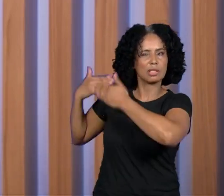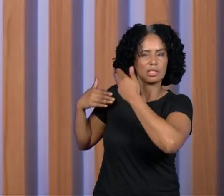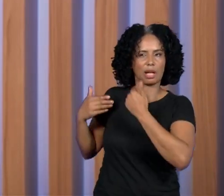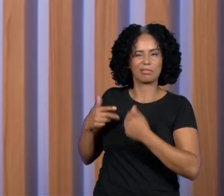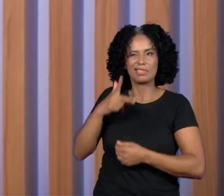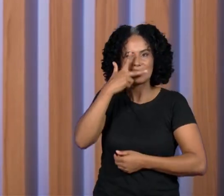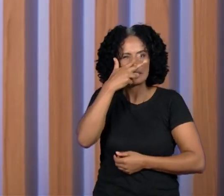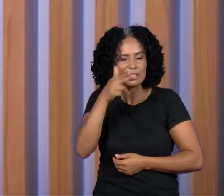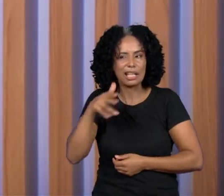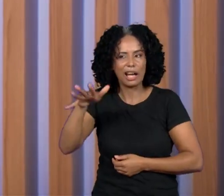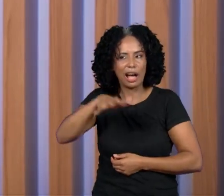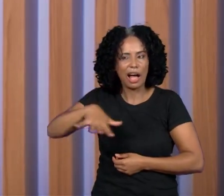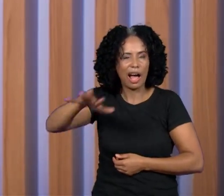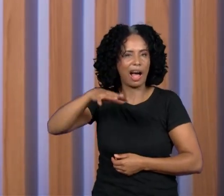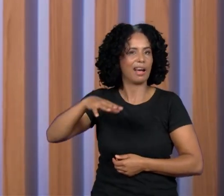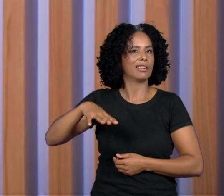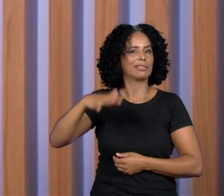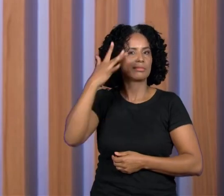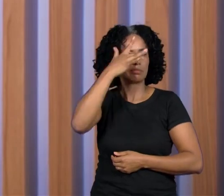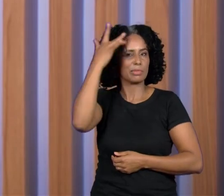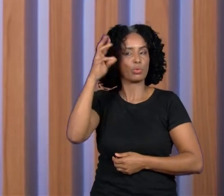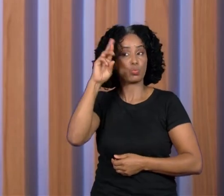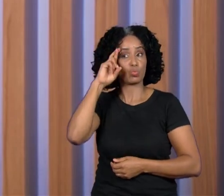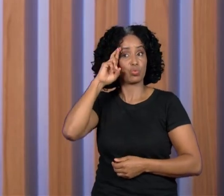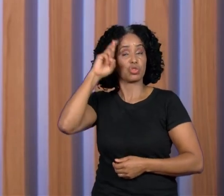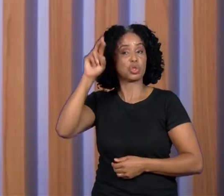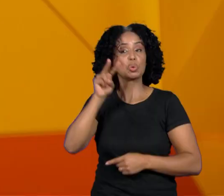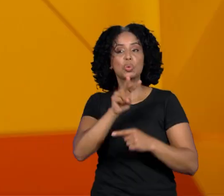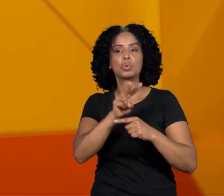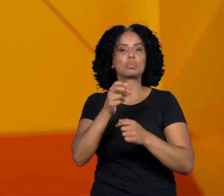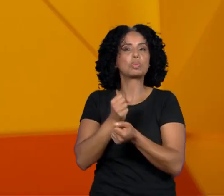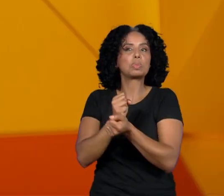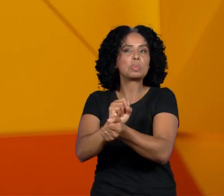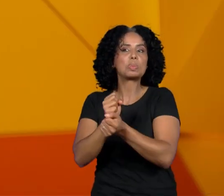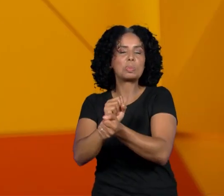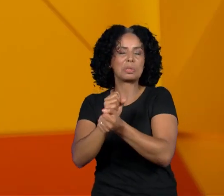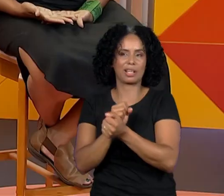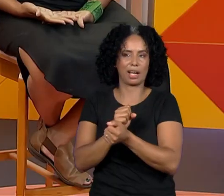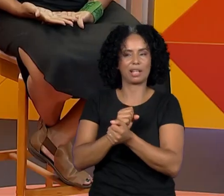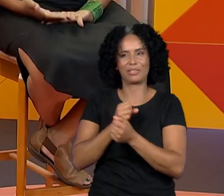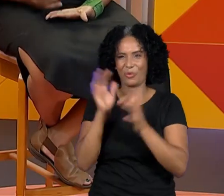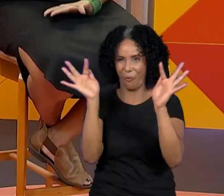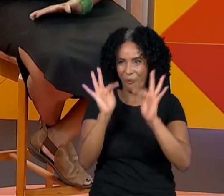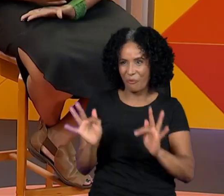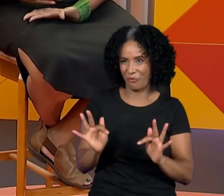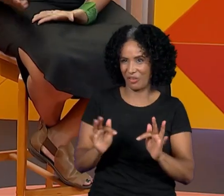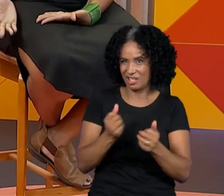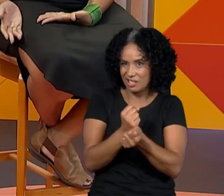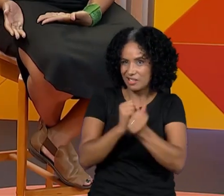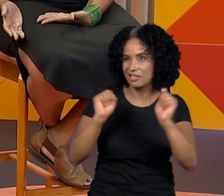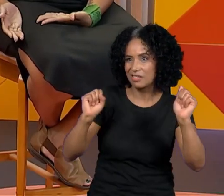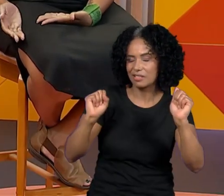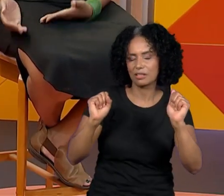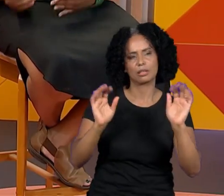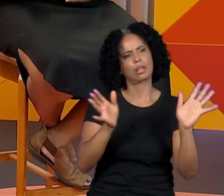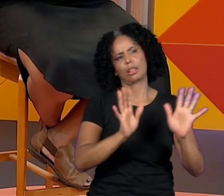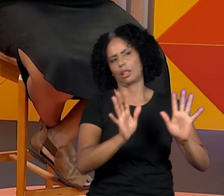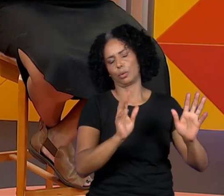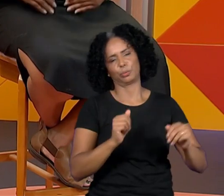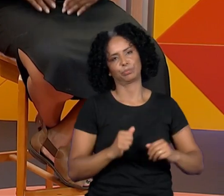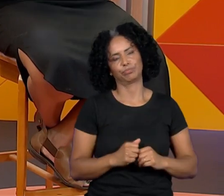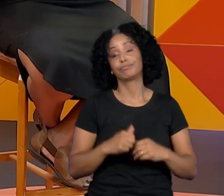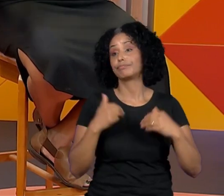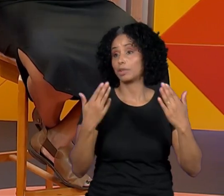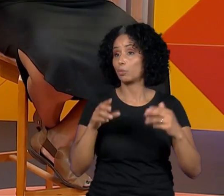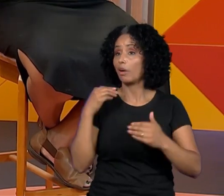de engenho, eles ficaram felizes com a abolição? Ah, claro que não. Porque nós teríamos direito. Então, olhar para o trabalho doméstico hoje, eles ainda